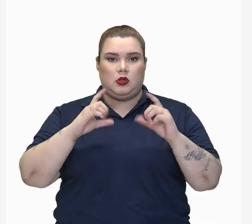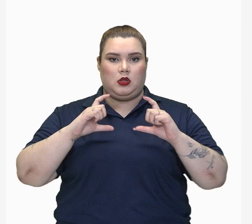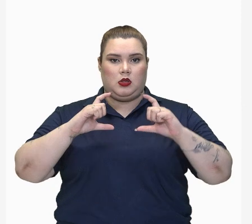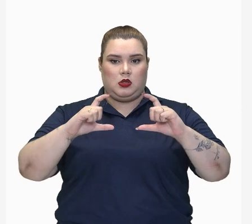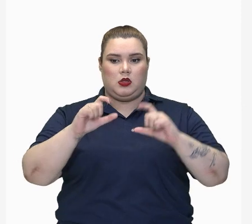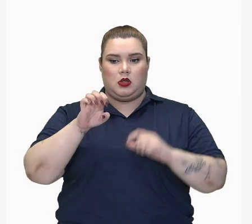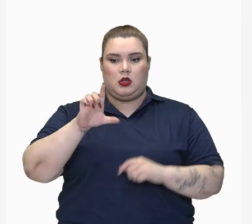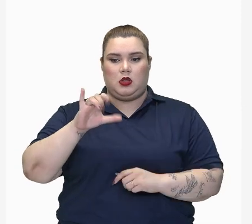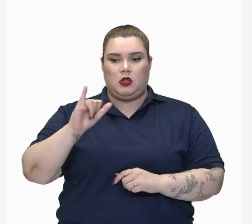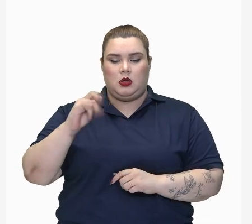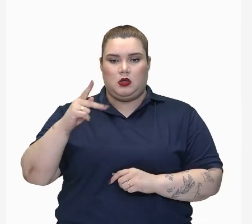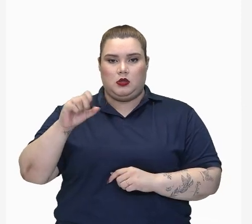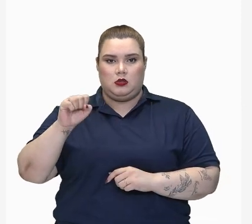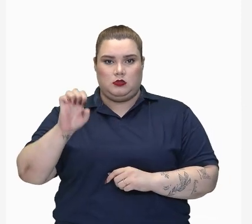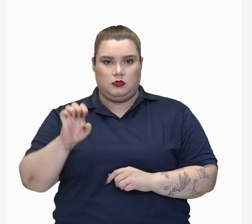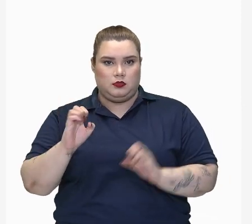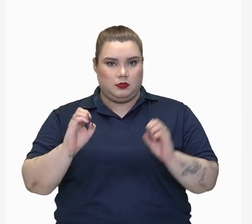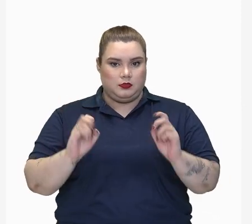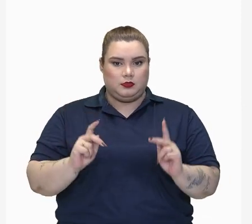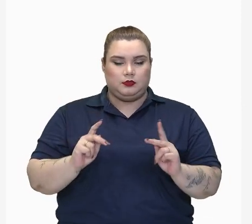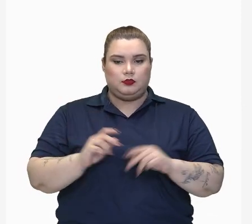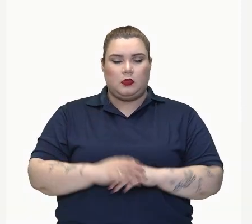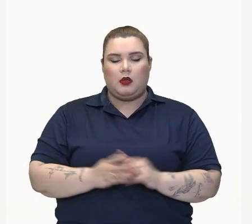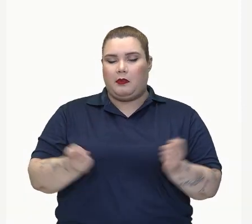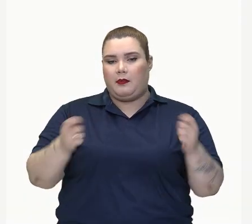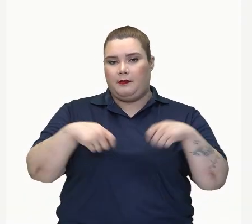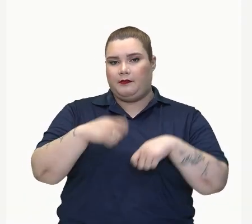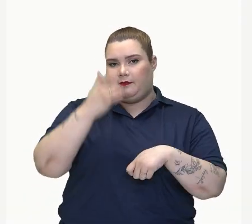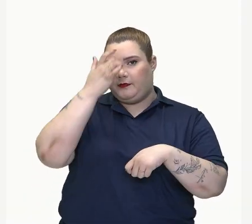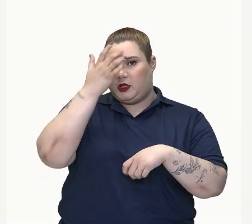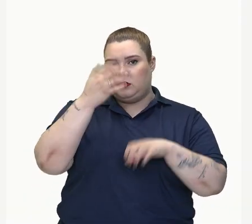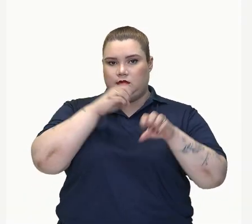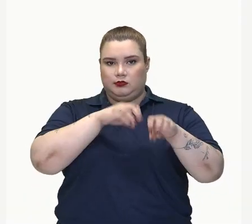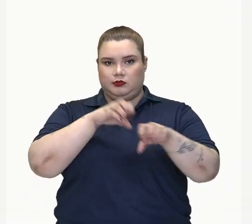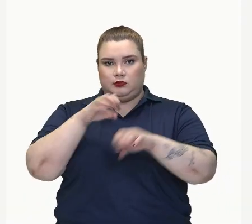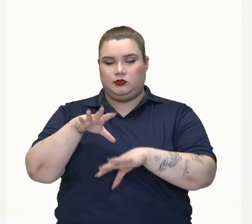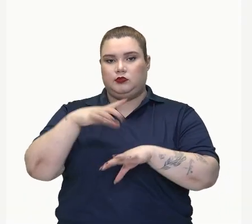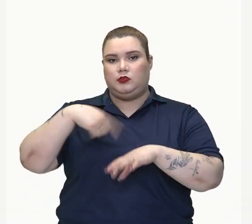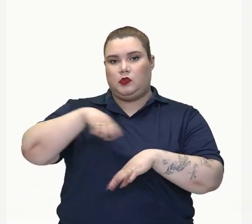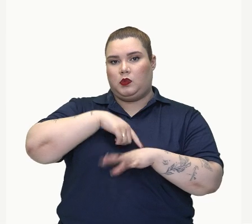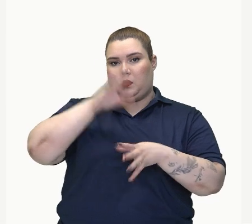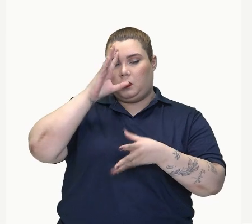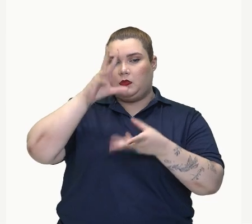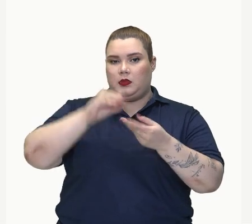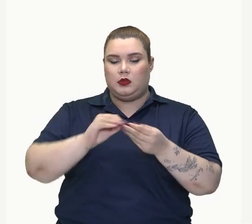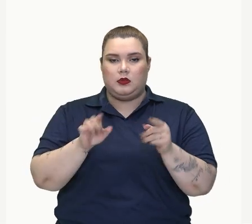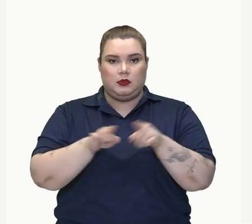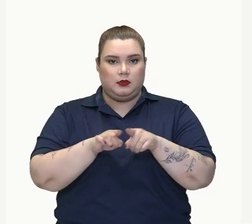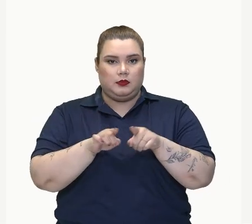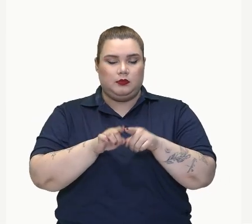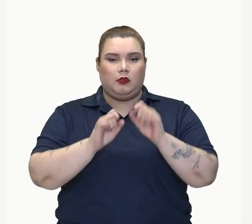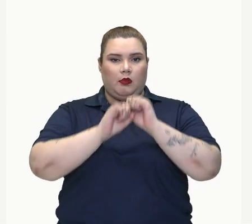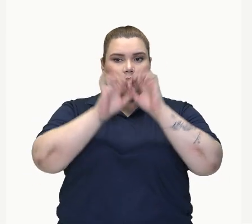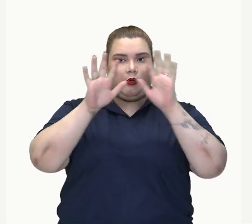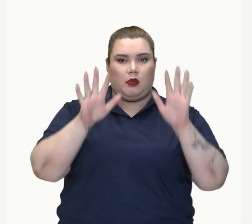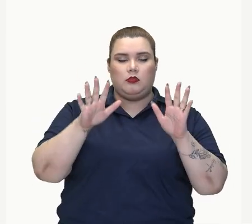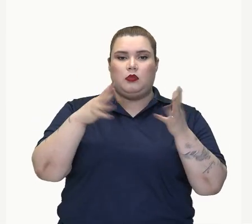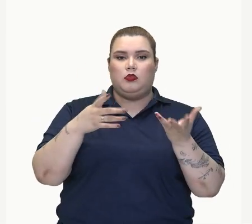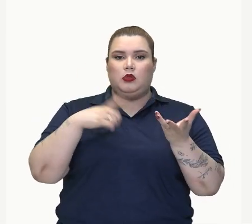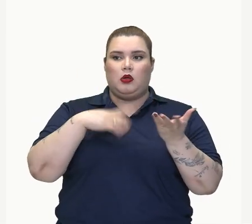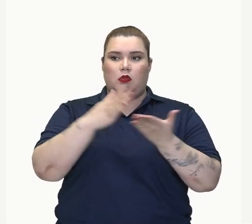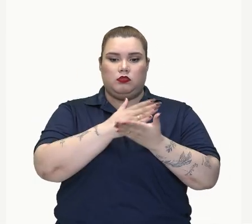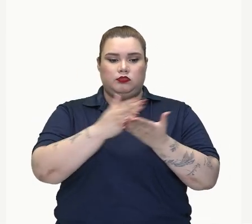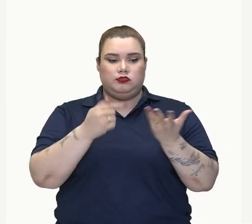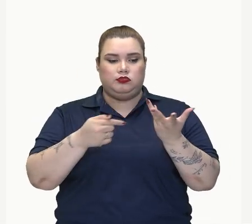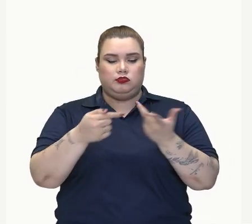bom? Porque, para facilitar aqui, né, a nossa compreensão, a gente tem algumas situações com relação